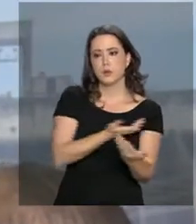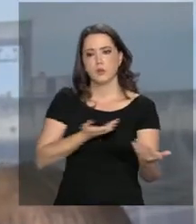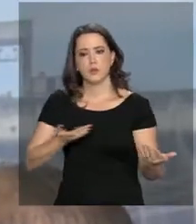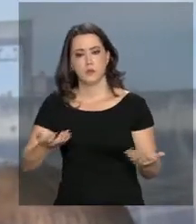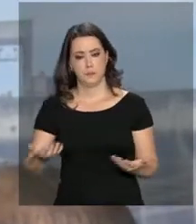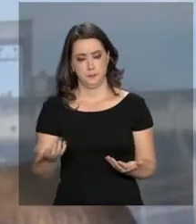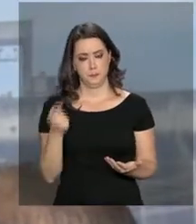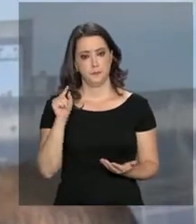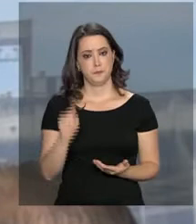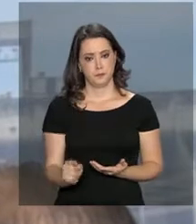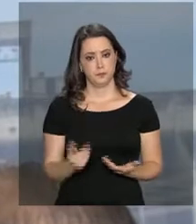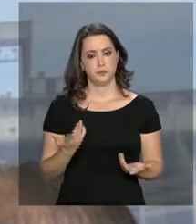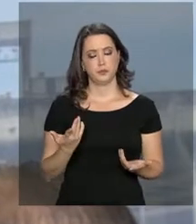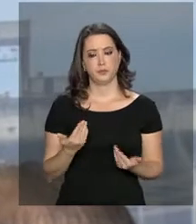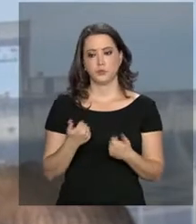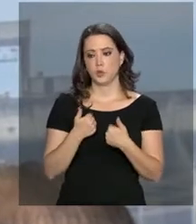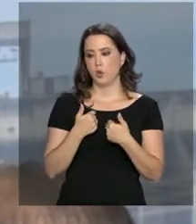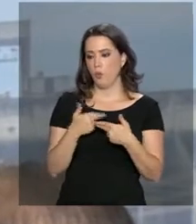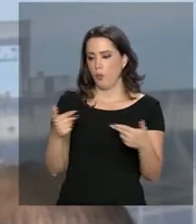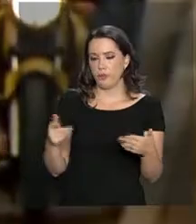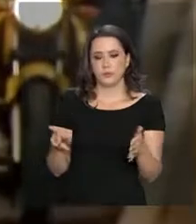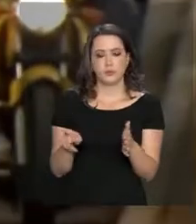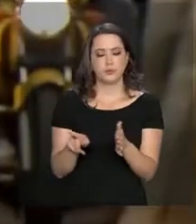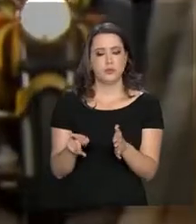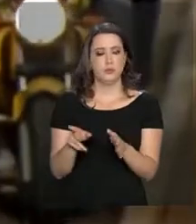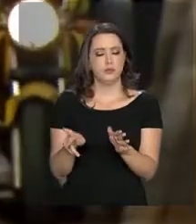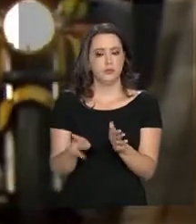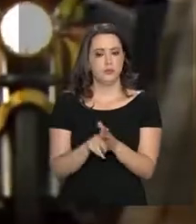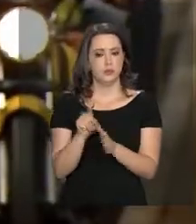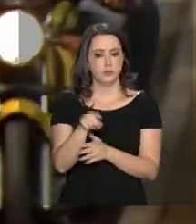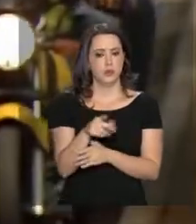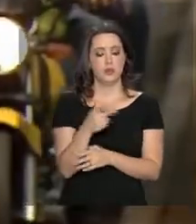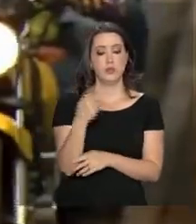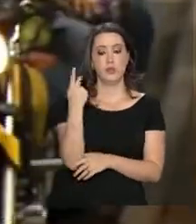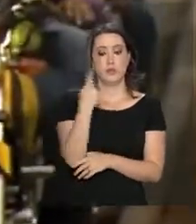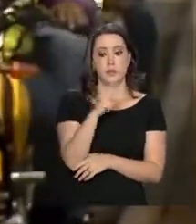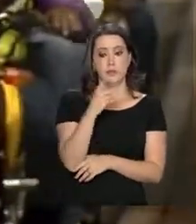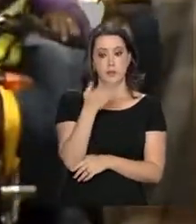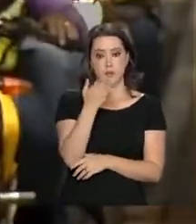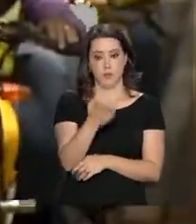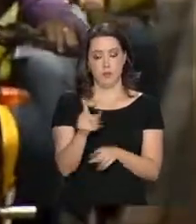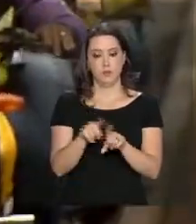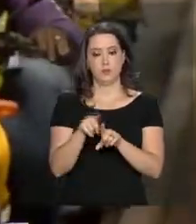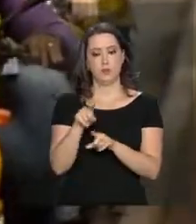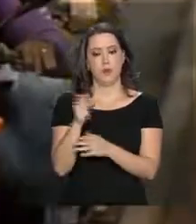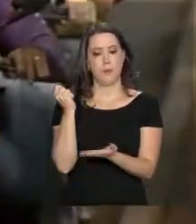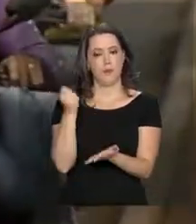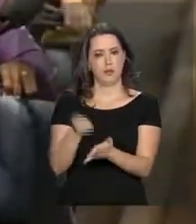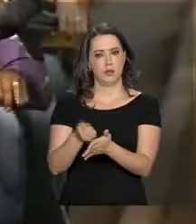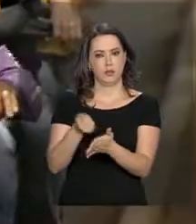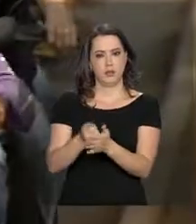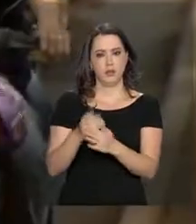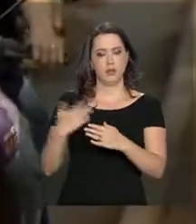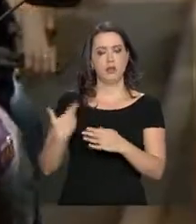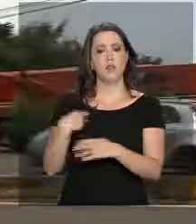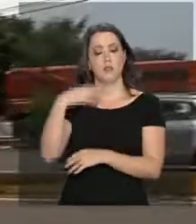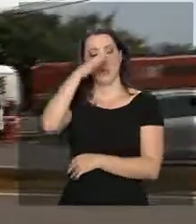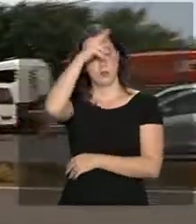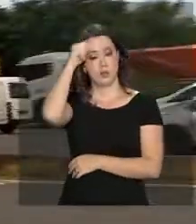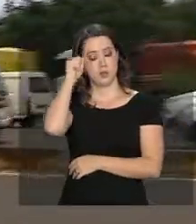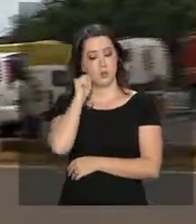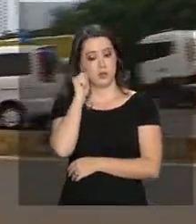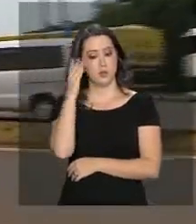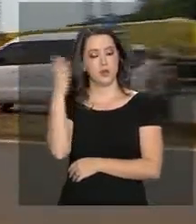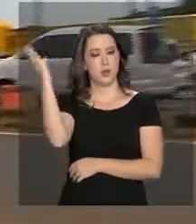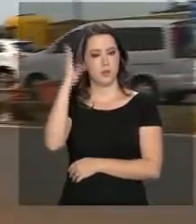trazer escoar para o Brasil. A parte paraguaia da usina Itaipu Binacional vai financiar a ponte do Mato Grosso do Sul e